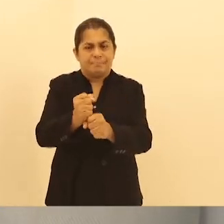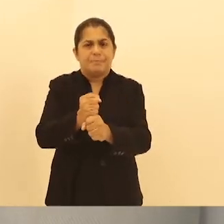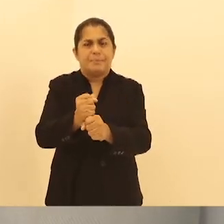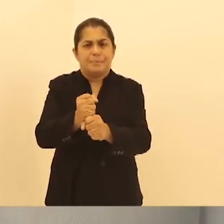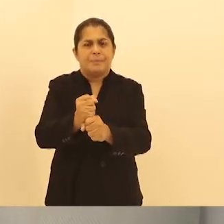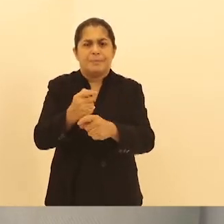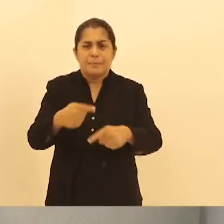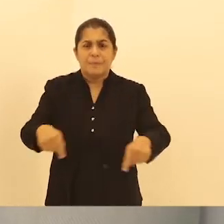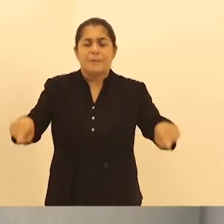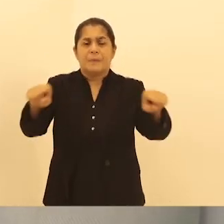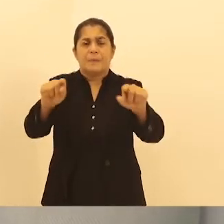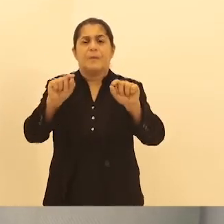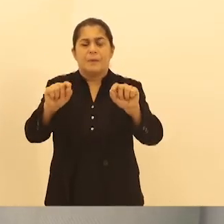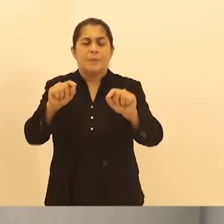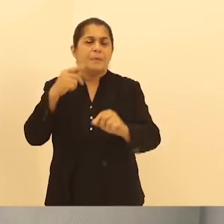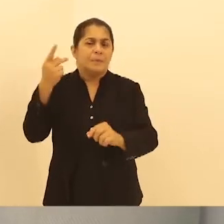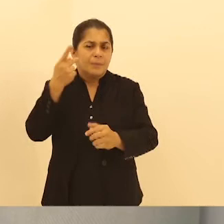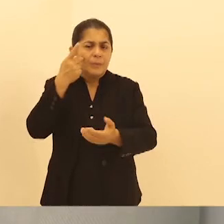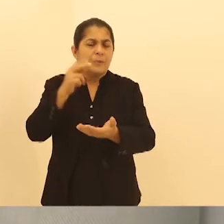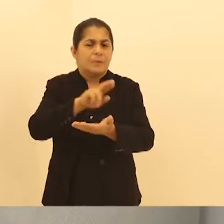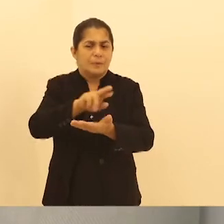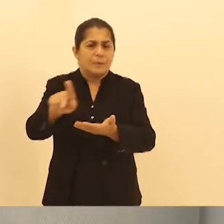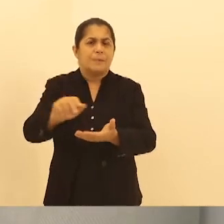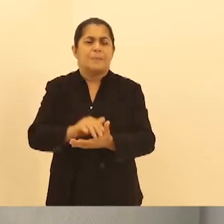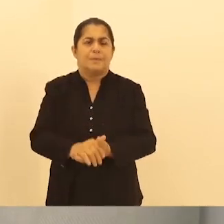o colégio de procuradores